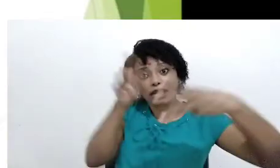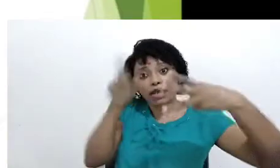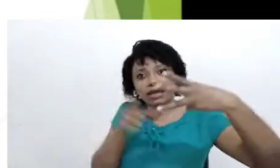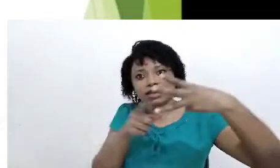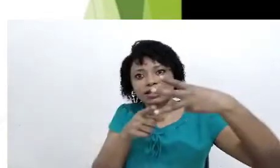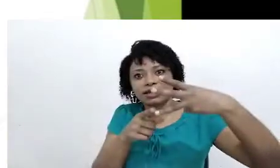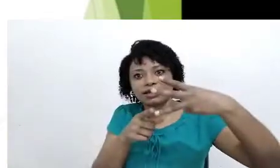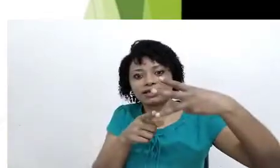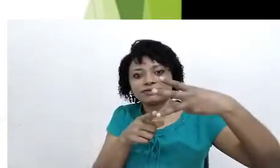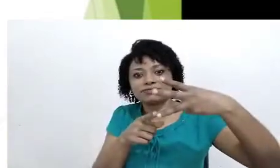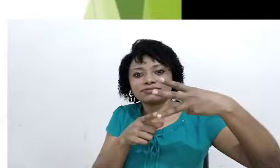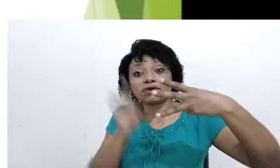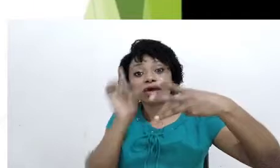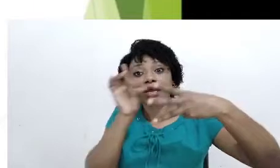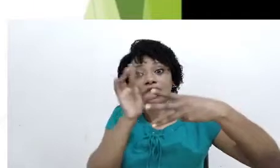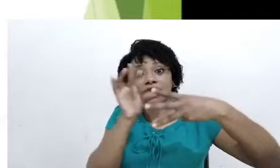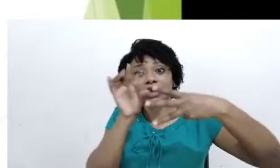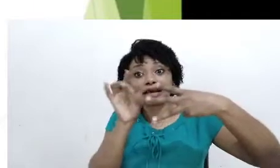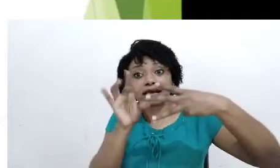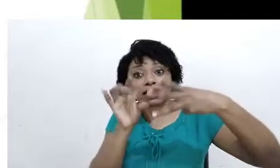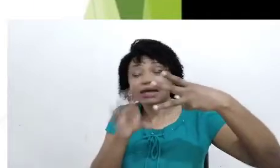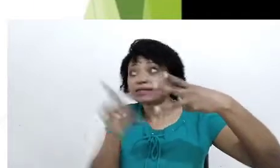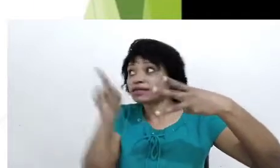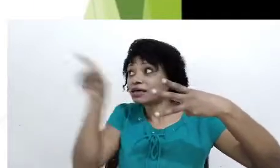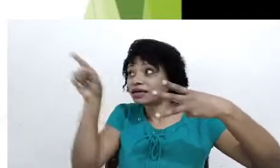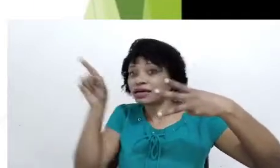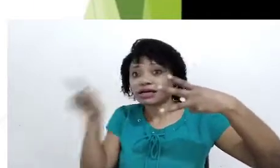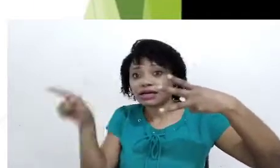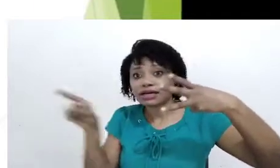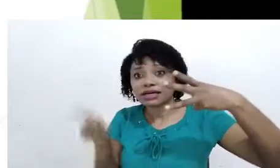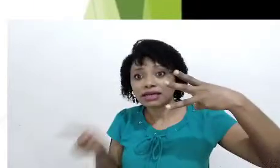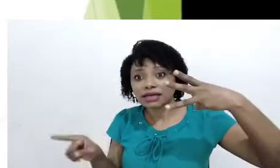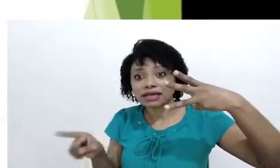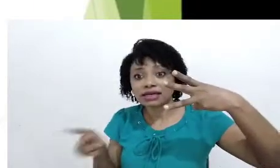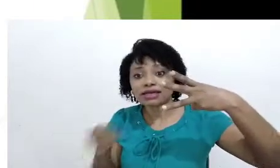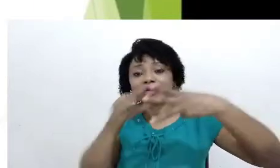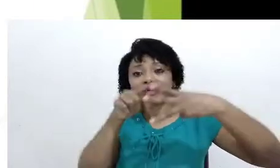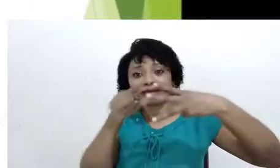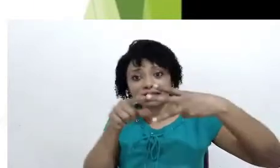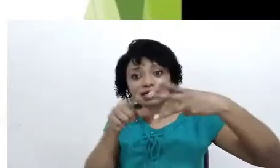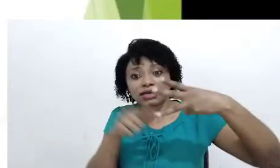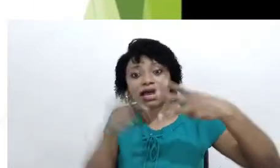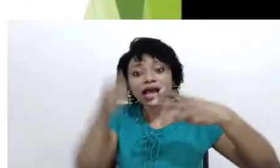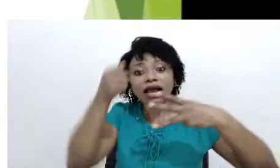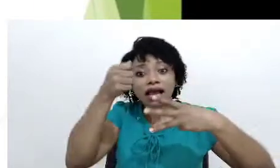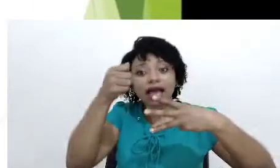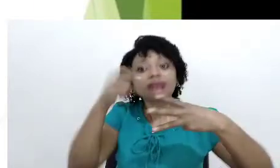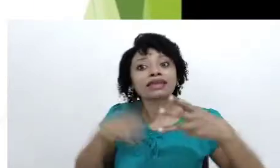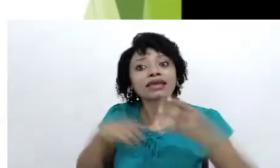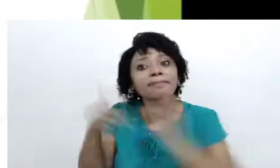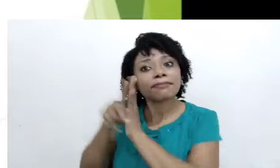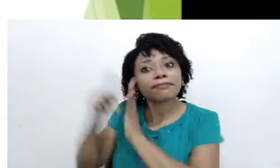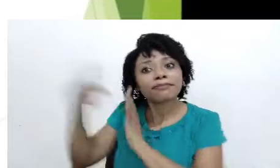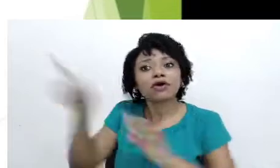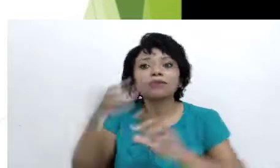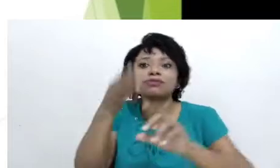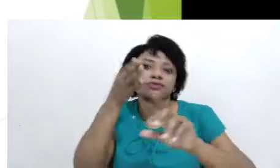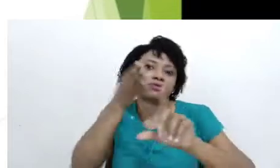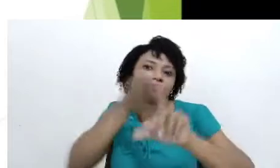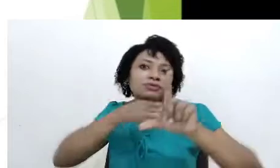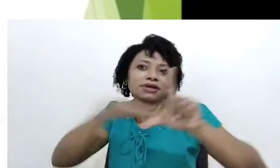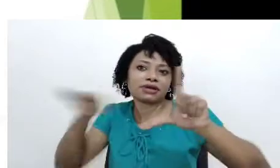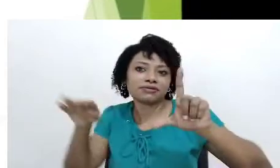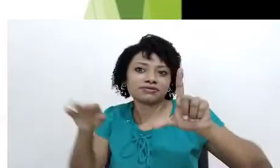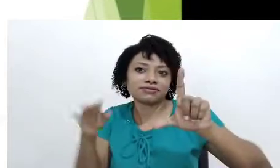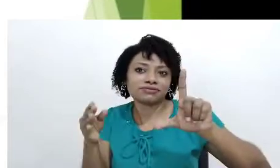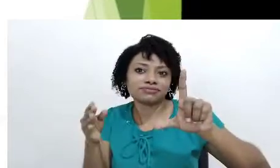e uma velocidade final, certo? Para cada equação dessa, e para essa